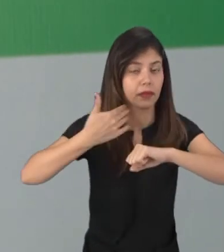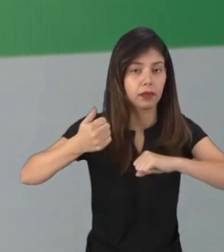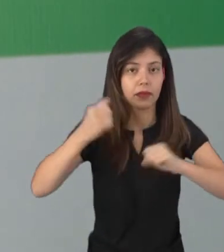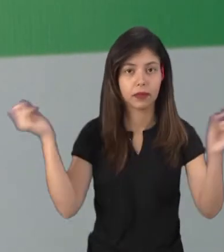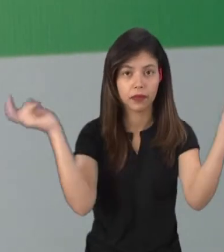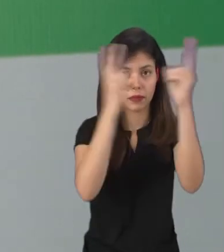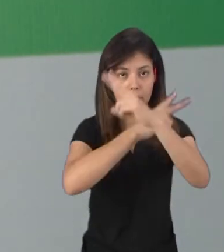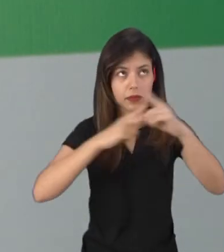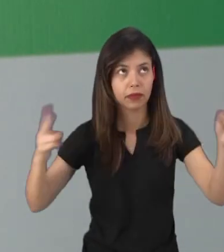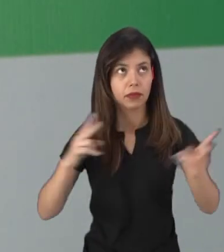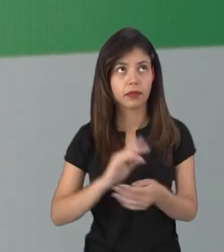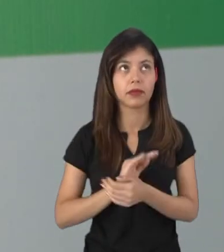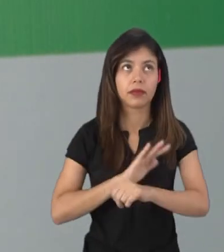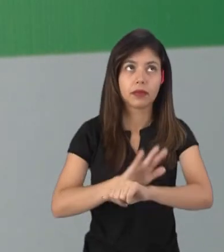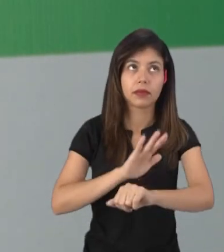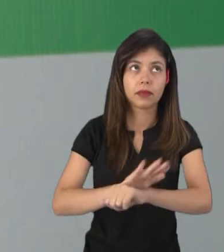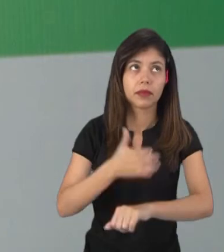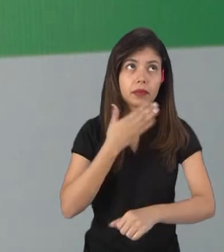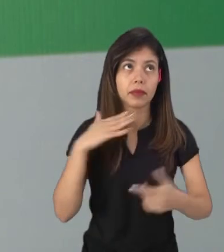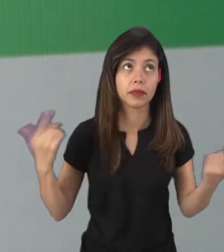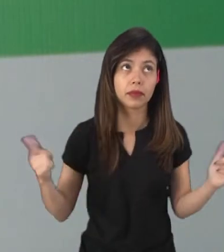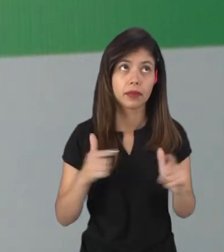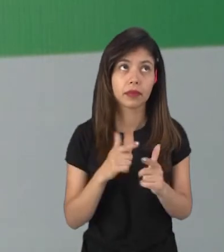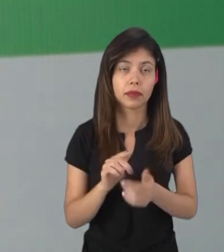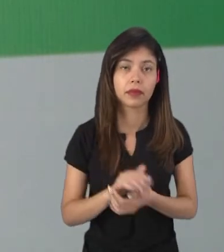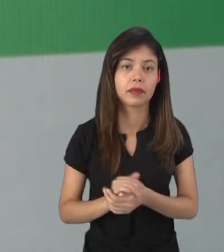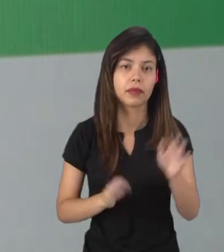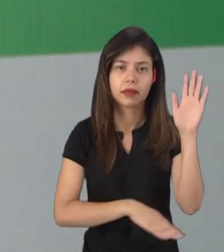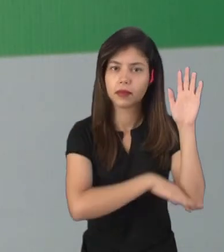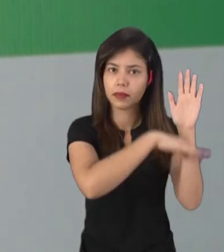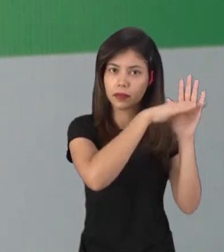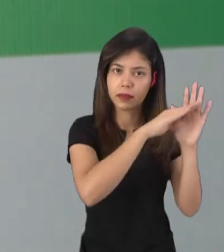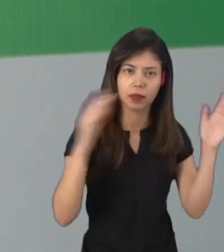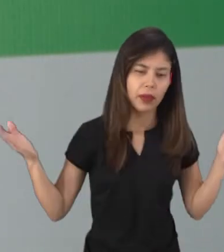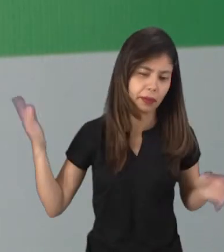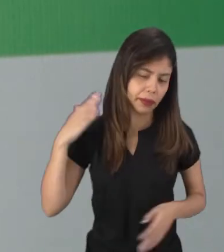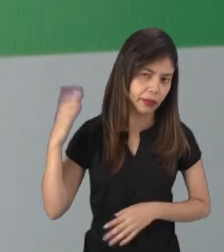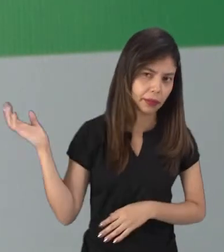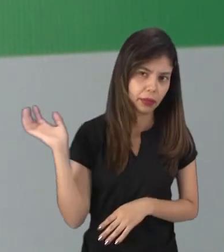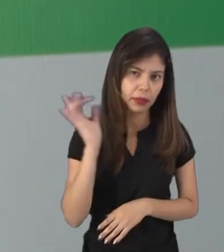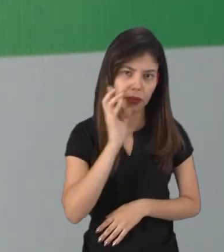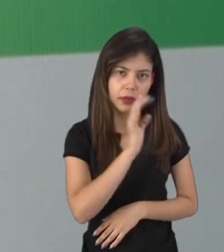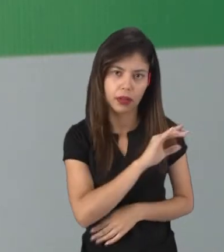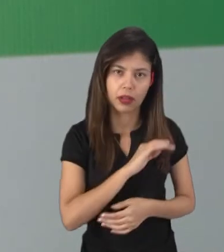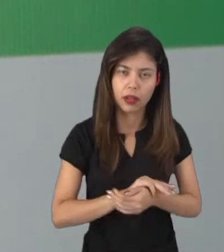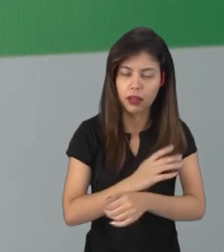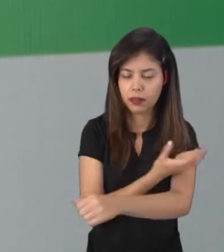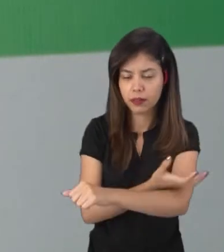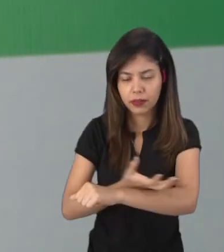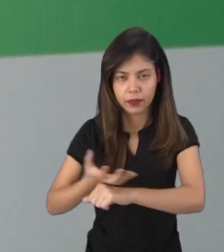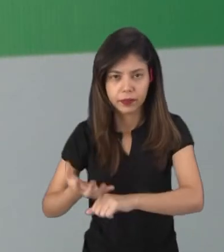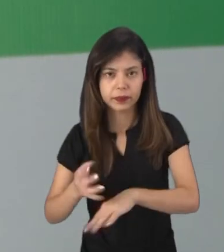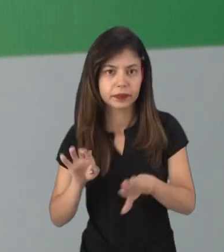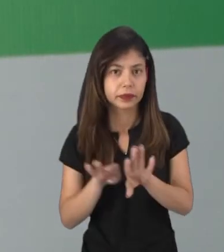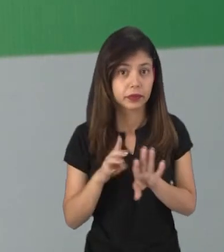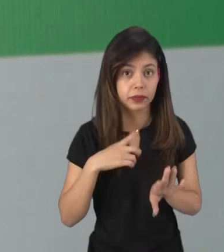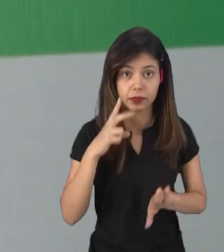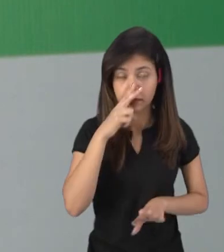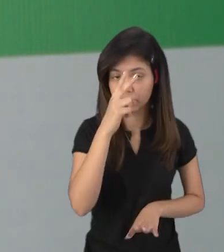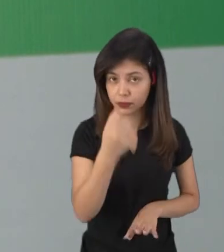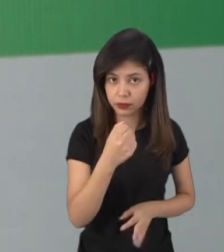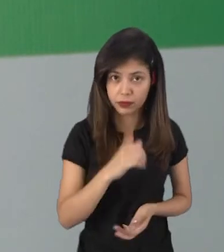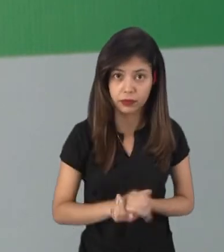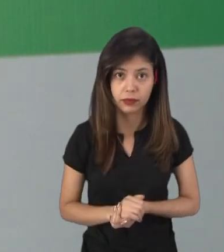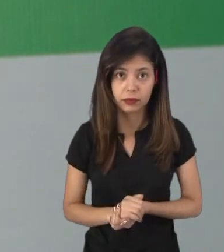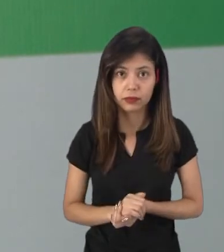a qualidade do ar e ajudam a amenizar as temperaturas no verão. A vegetação tem o